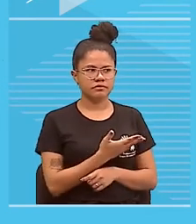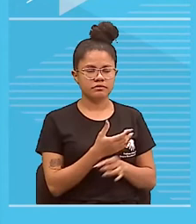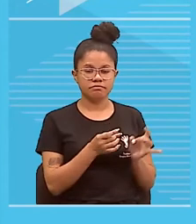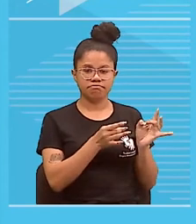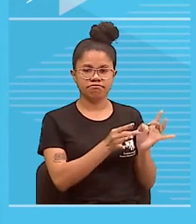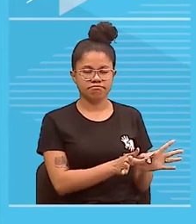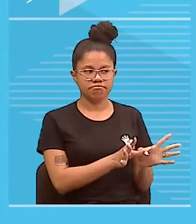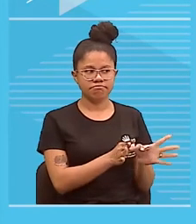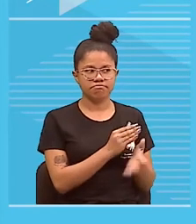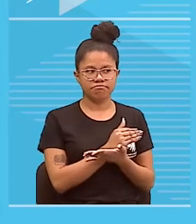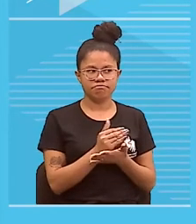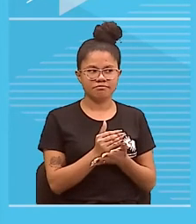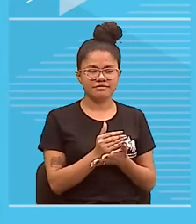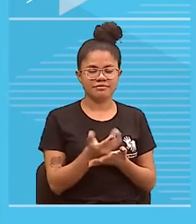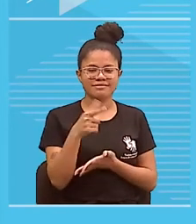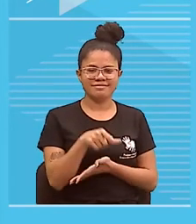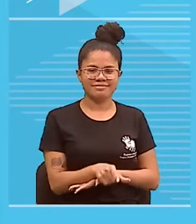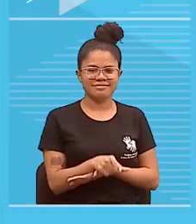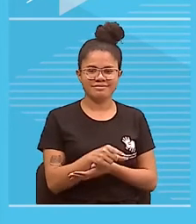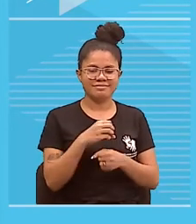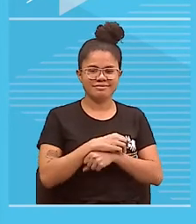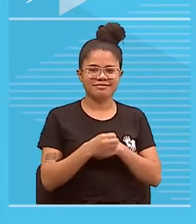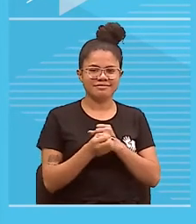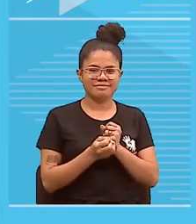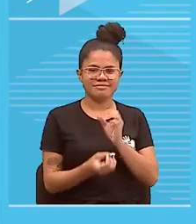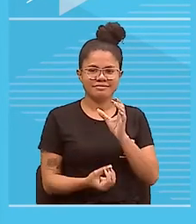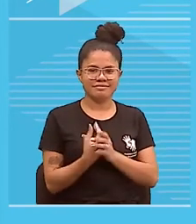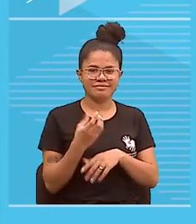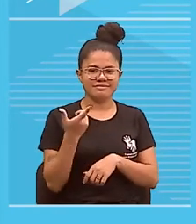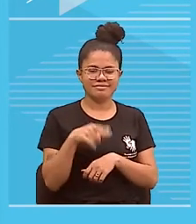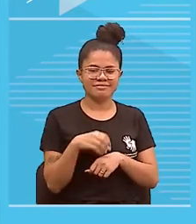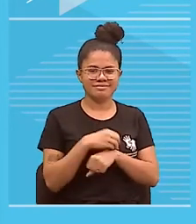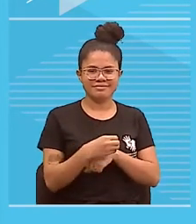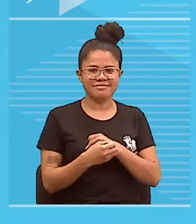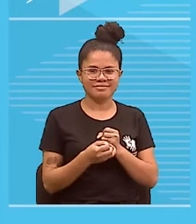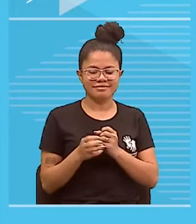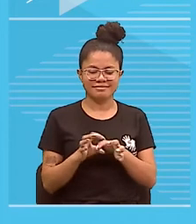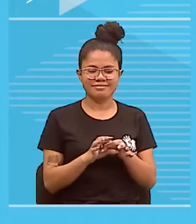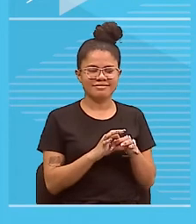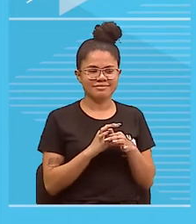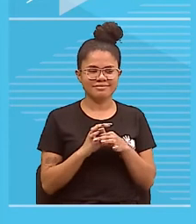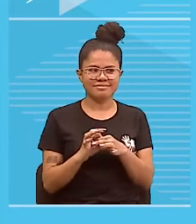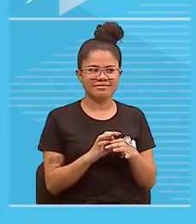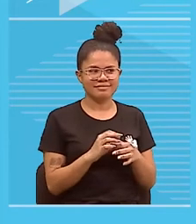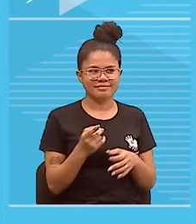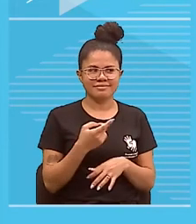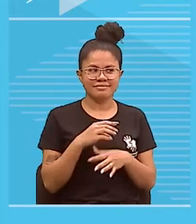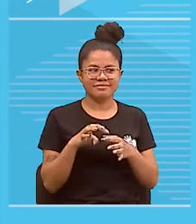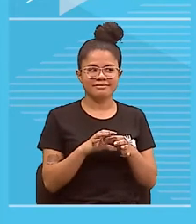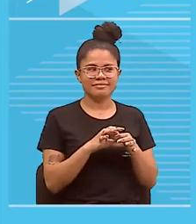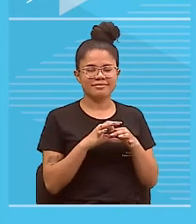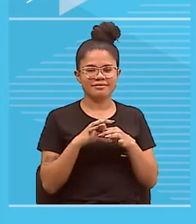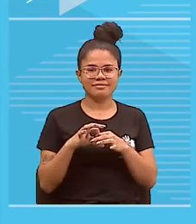caminho perto né para onivus e essa união é